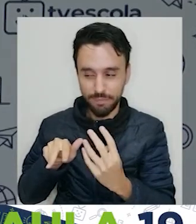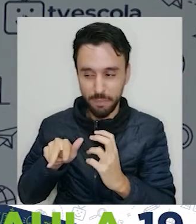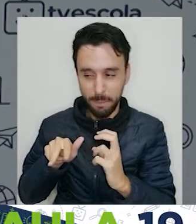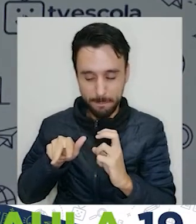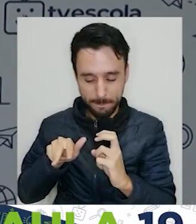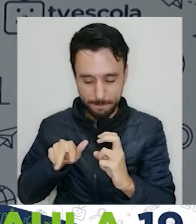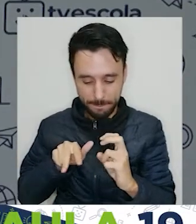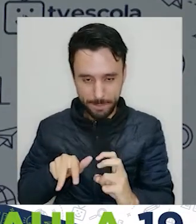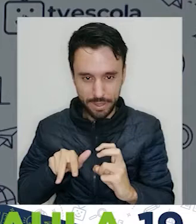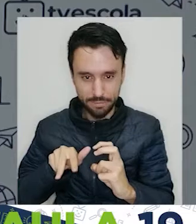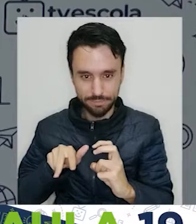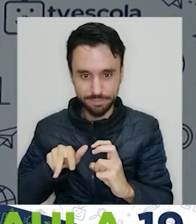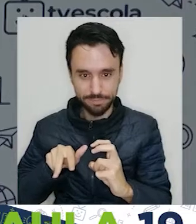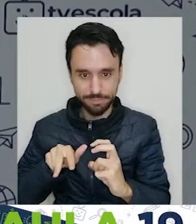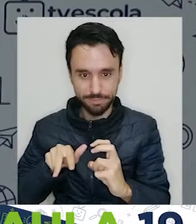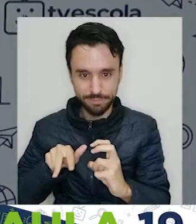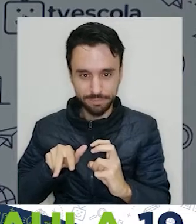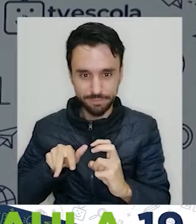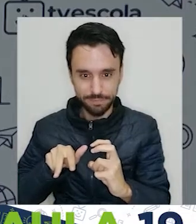cinco,